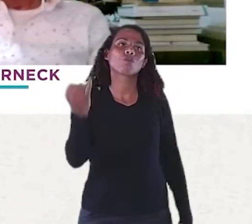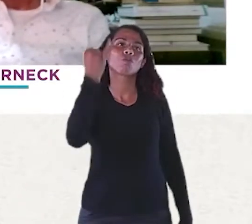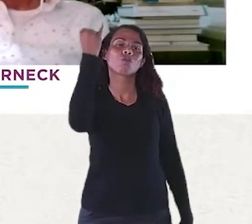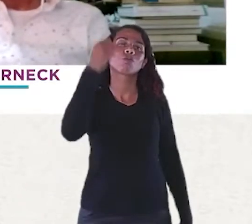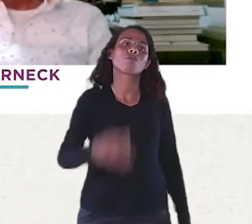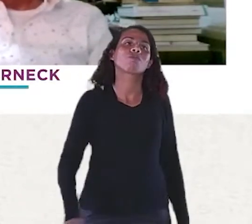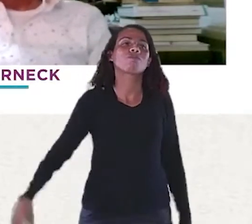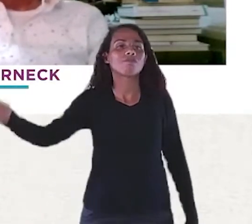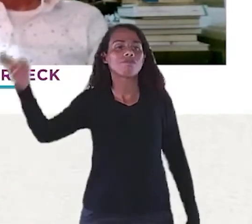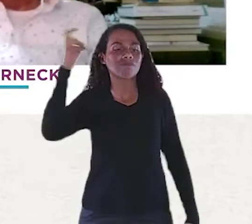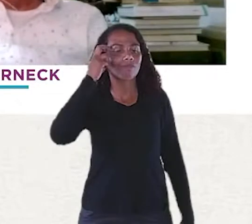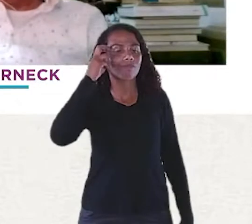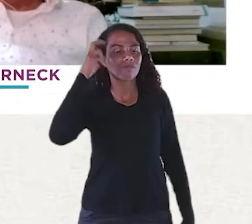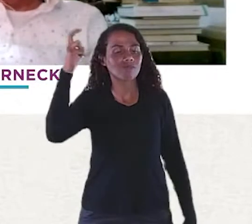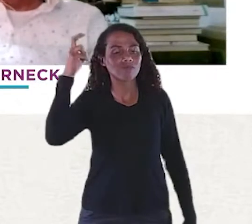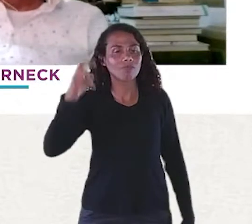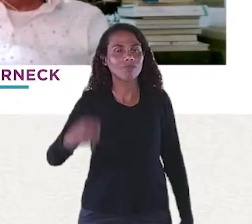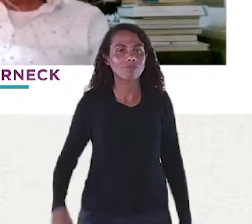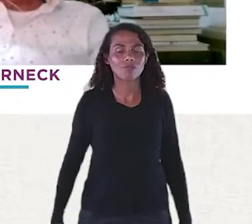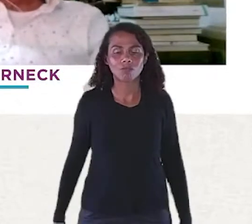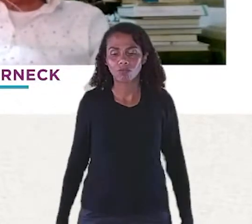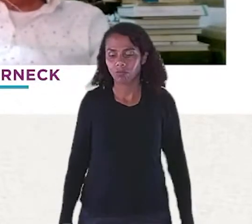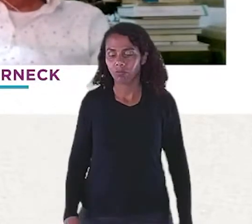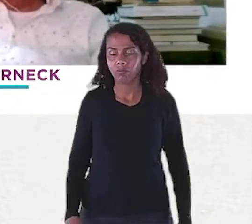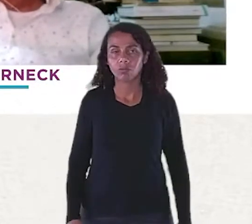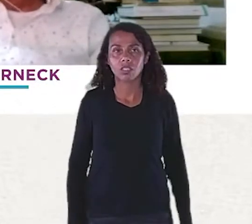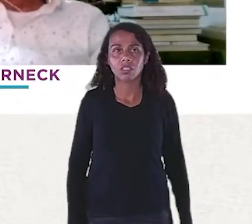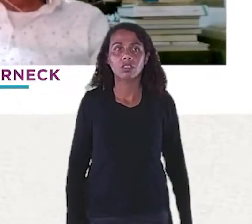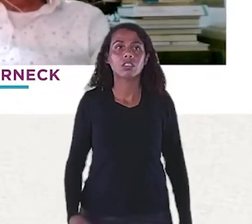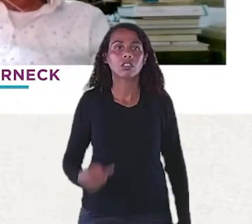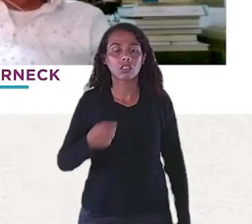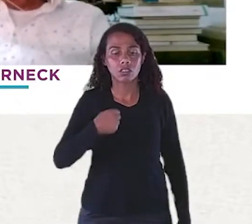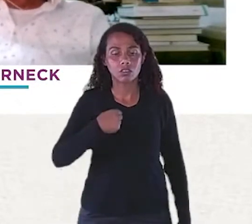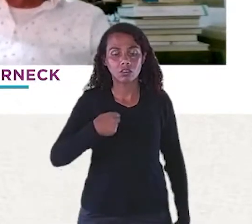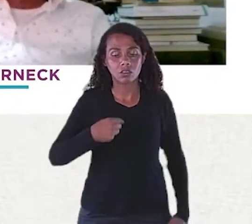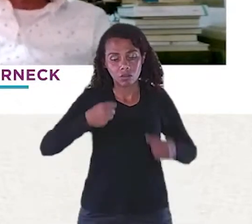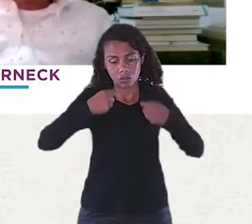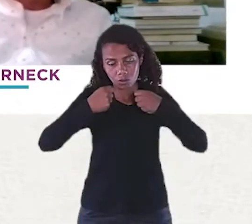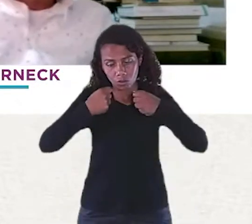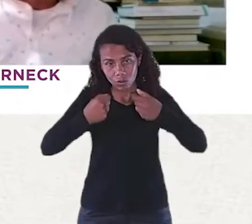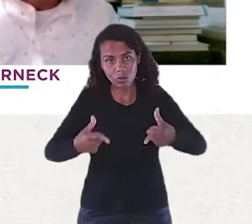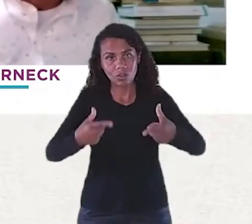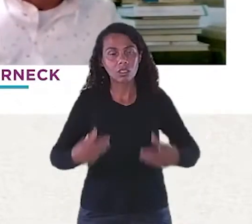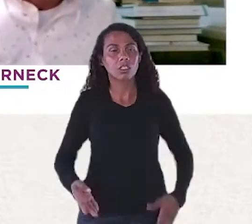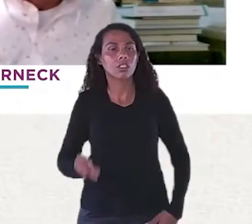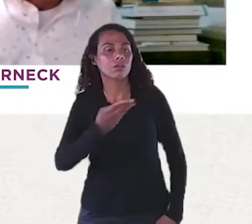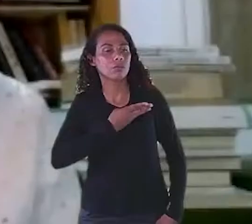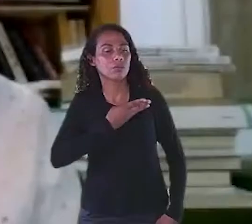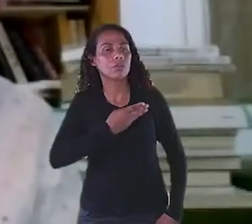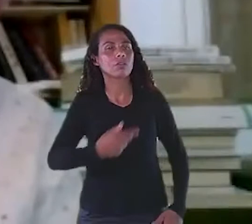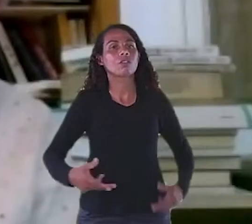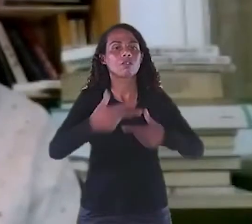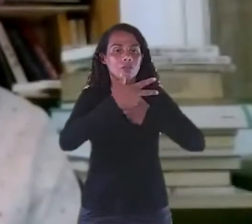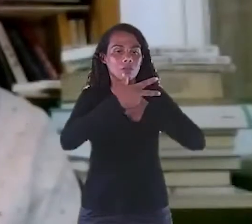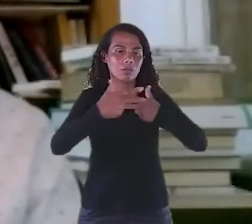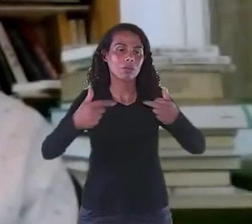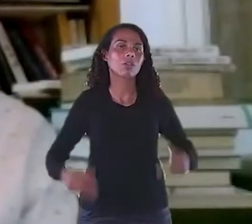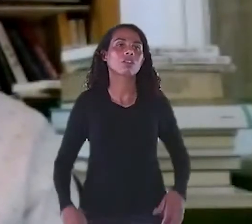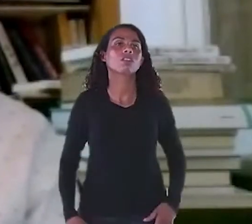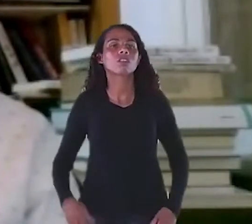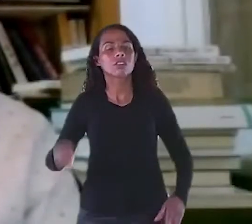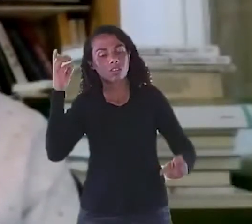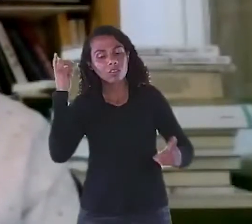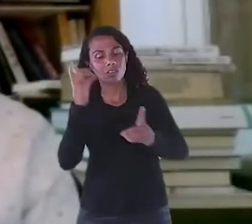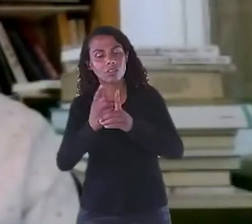Talento. Enfim, eu tive essa sorte de encontrar ótimas pessoas no meu caminho. Quando o Murilo Rubião me levou para trabalhar com ele no